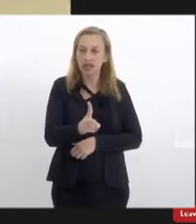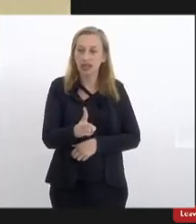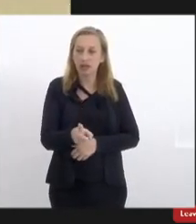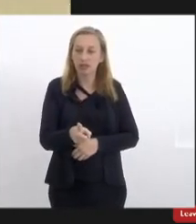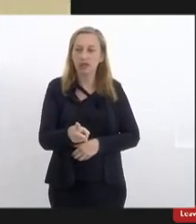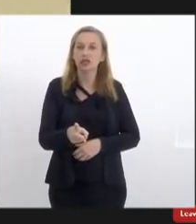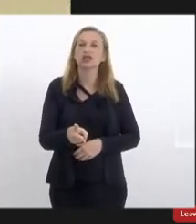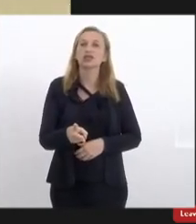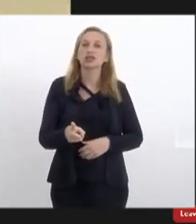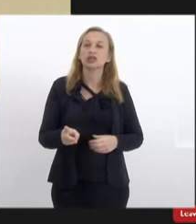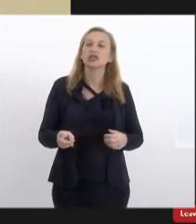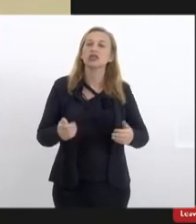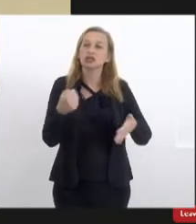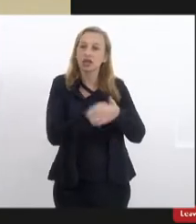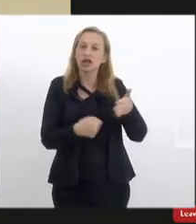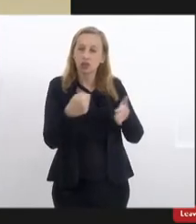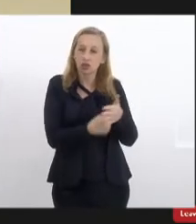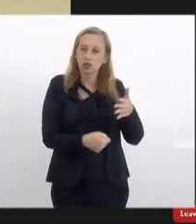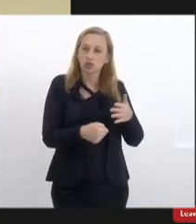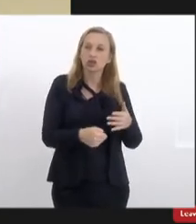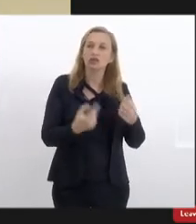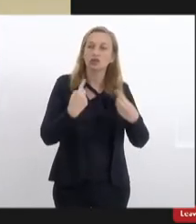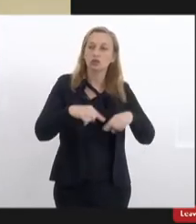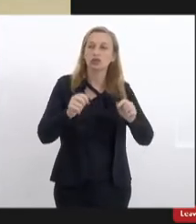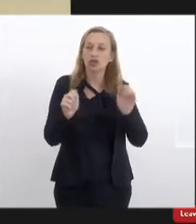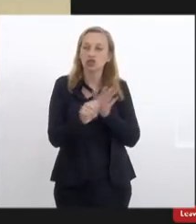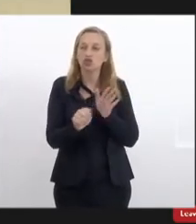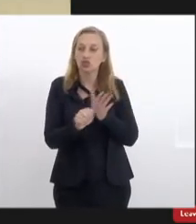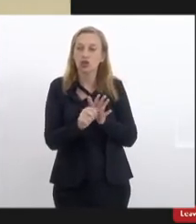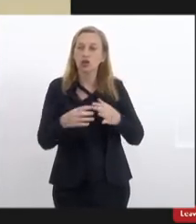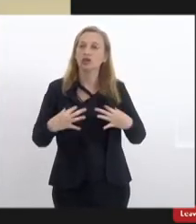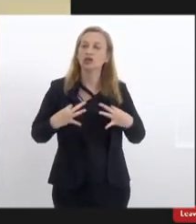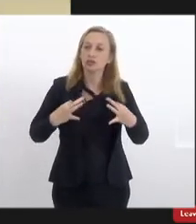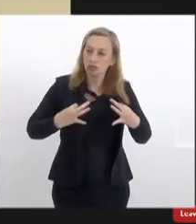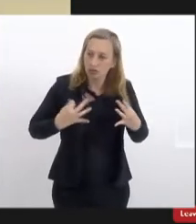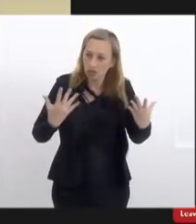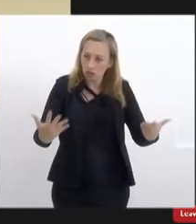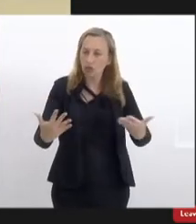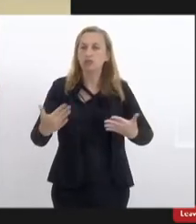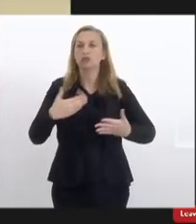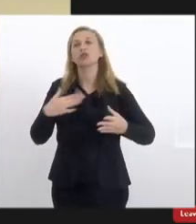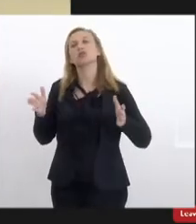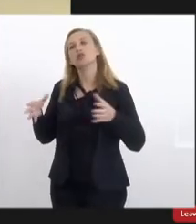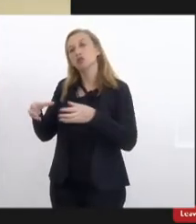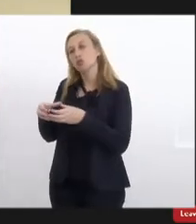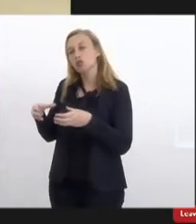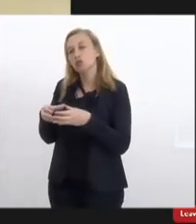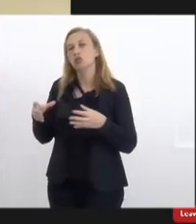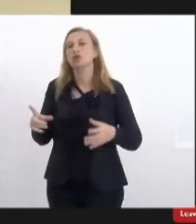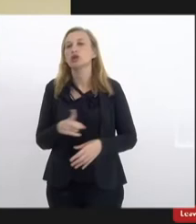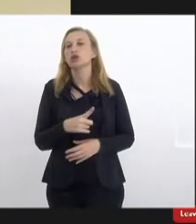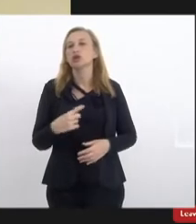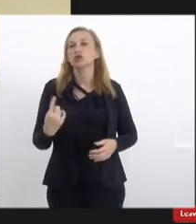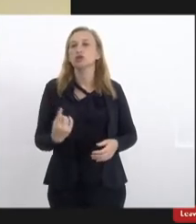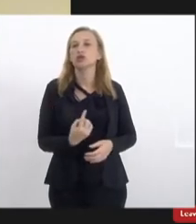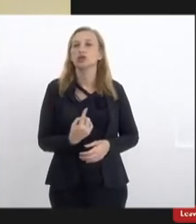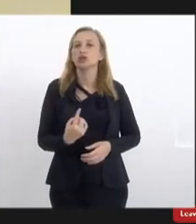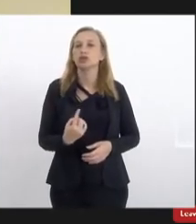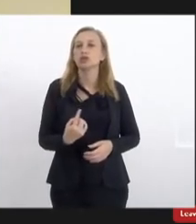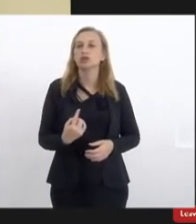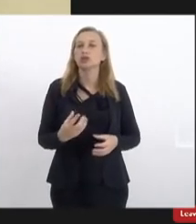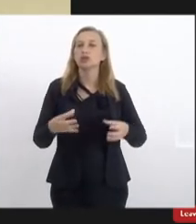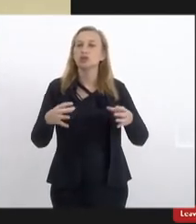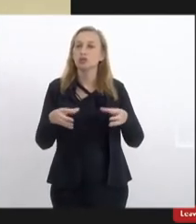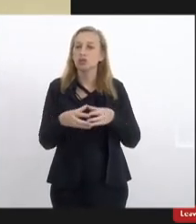muito à disposição mesmo de todos e que posso contar tanto comigo quanto a nossa equipe. Estaremos aí colocando a nossa equipe